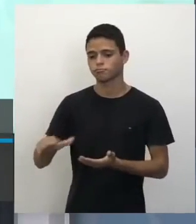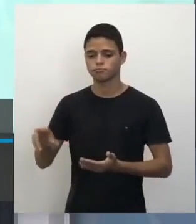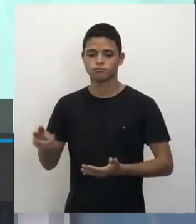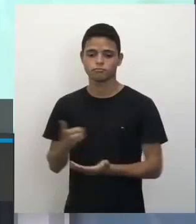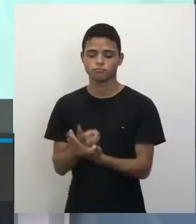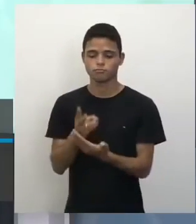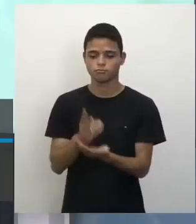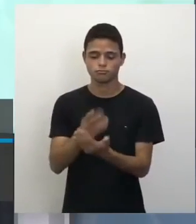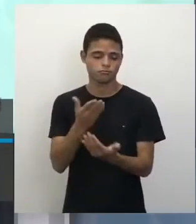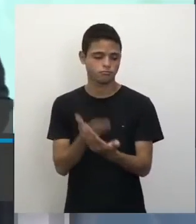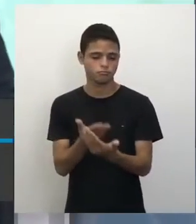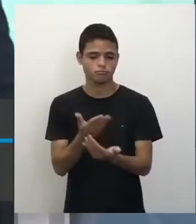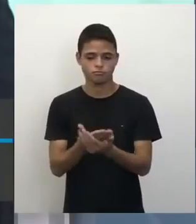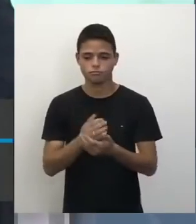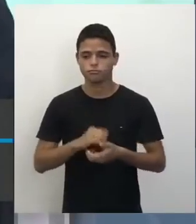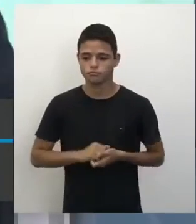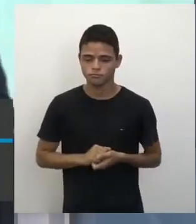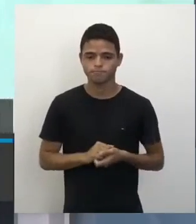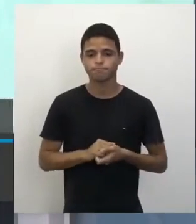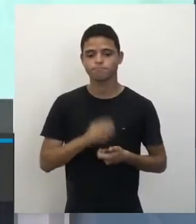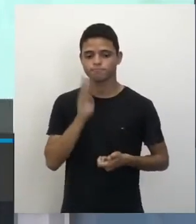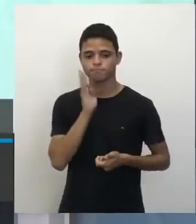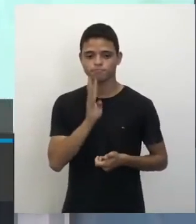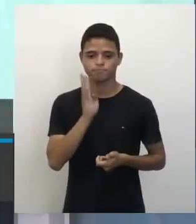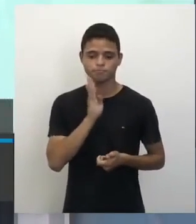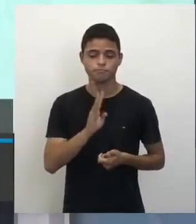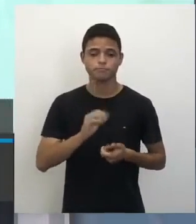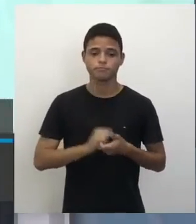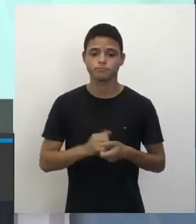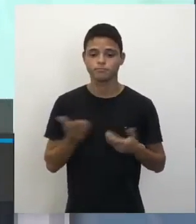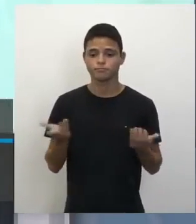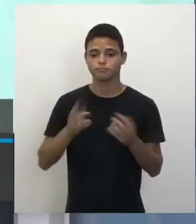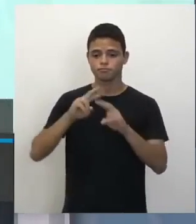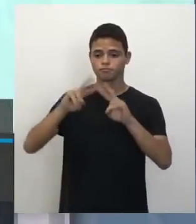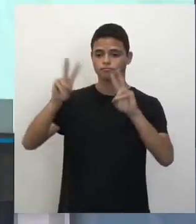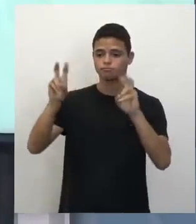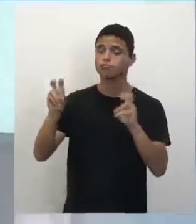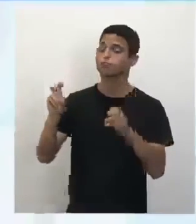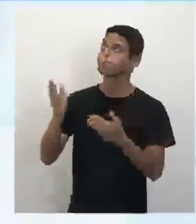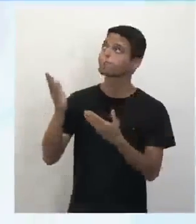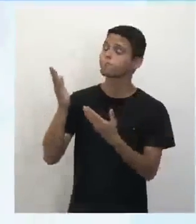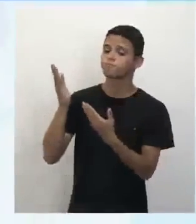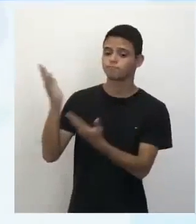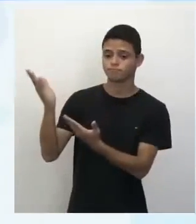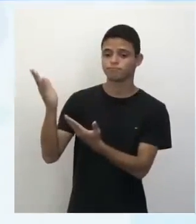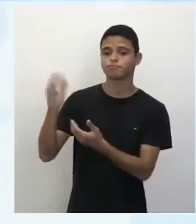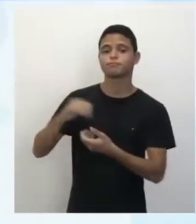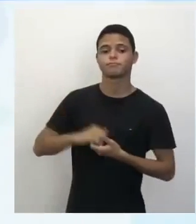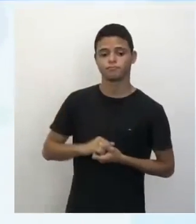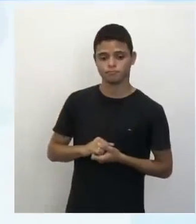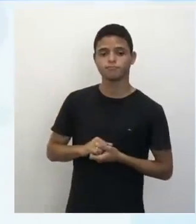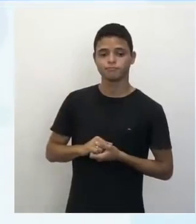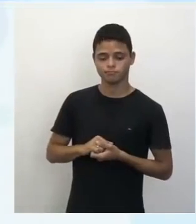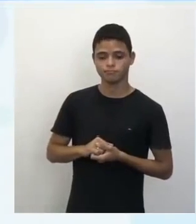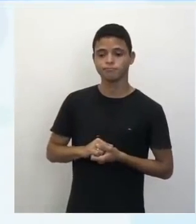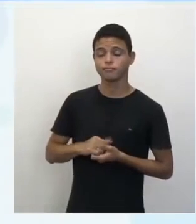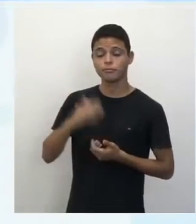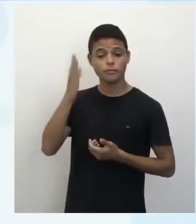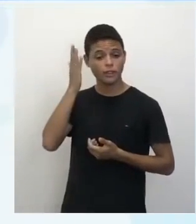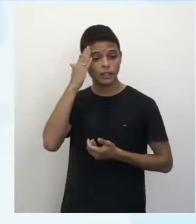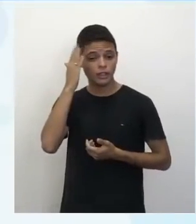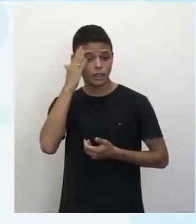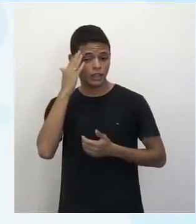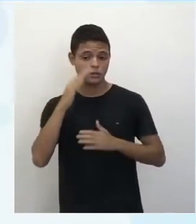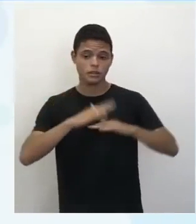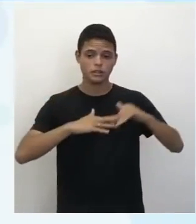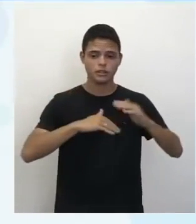continuar estudando. Legal, galerinha? O tema da aula já está aqui na lousa com vocês. Vocês já sabem, saberes,